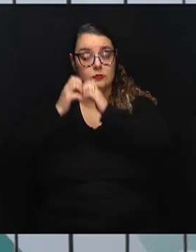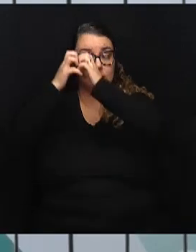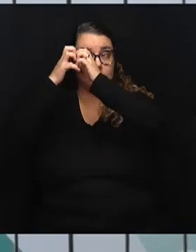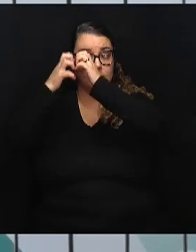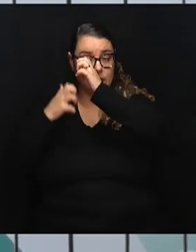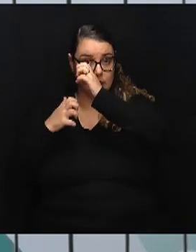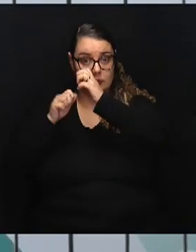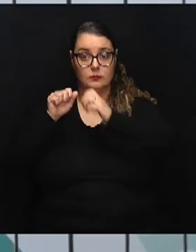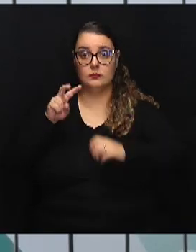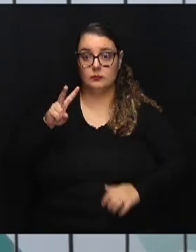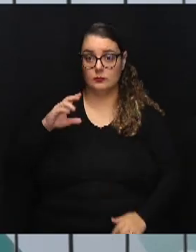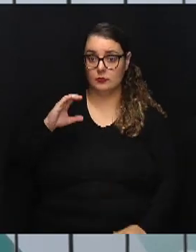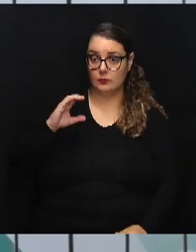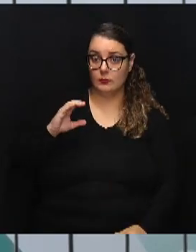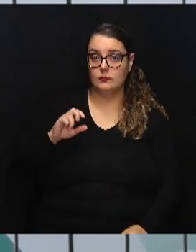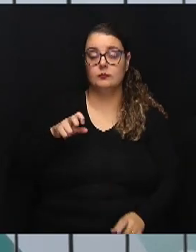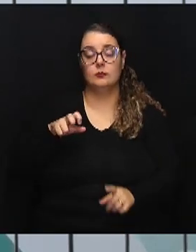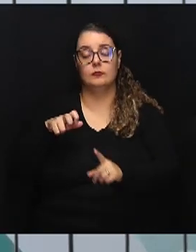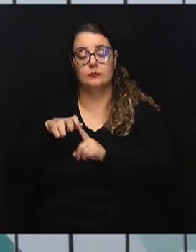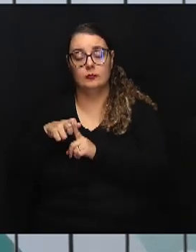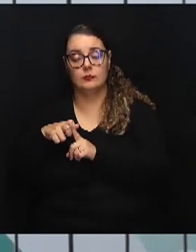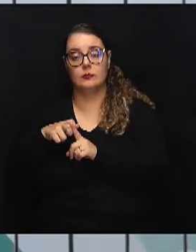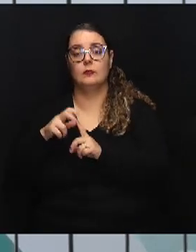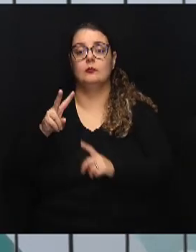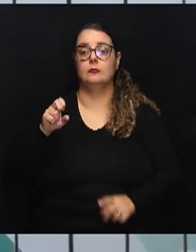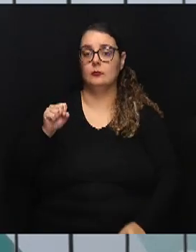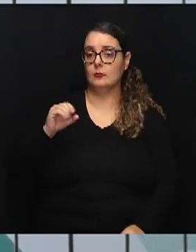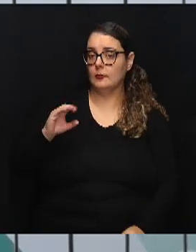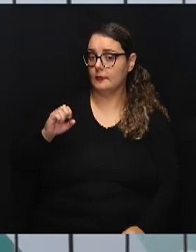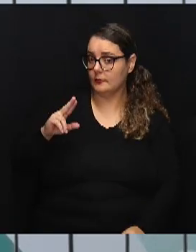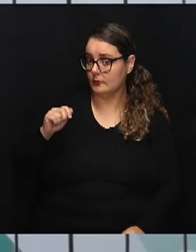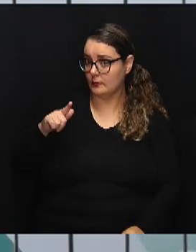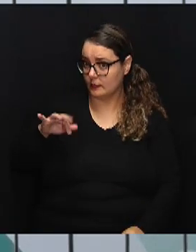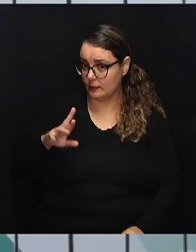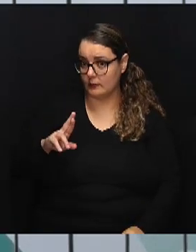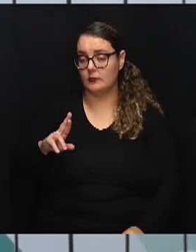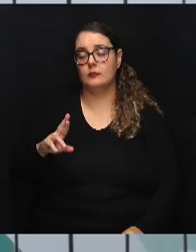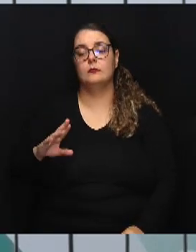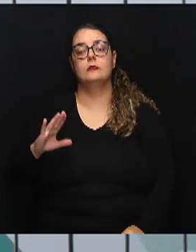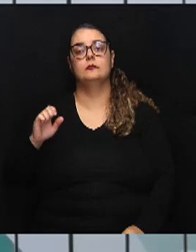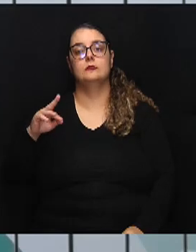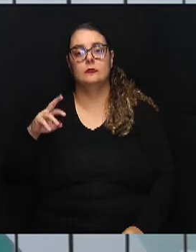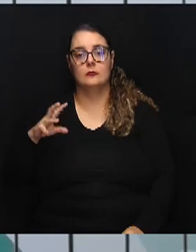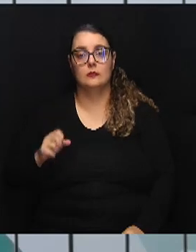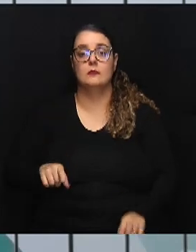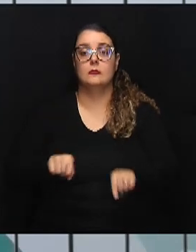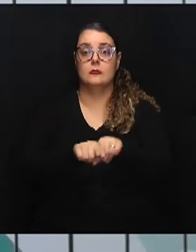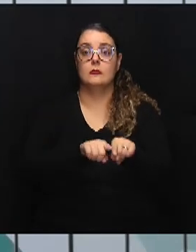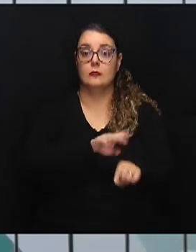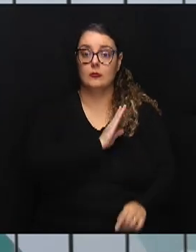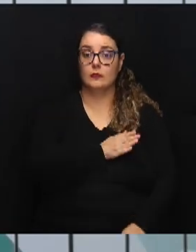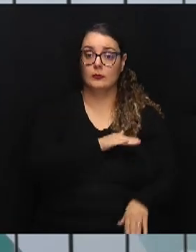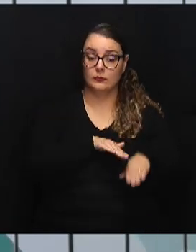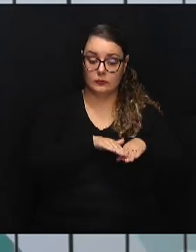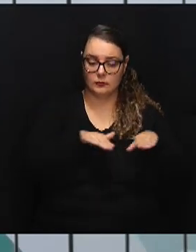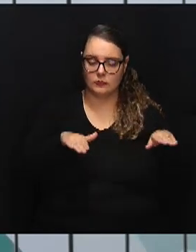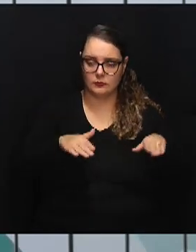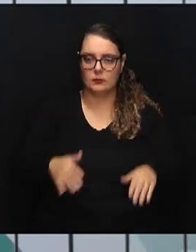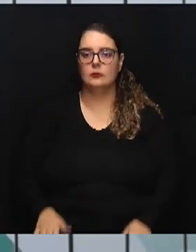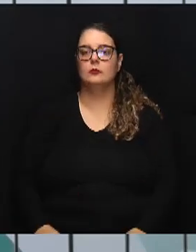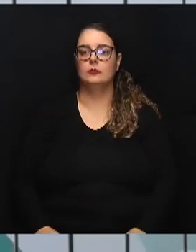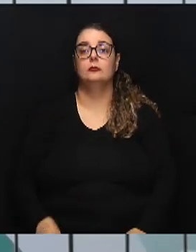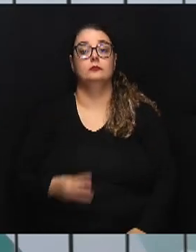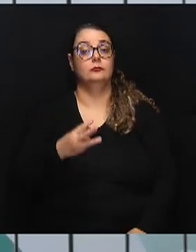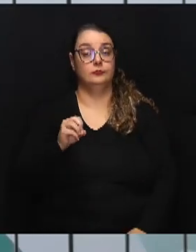que é o acidente vascular cerebral, e de infarto agudo do miocárdio, sobem até 30%